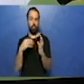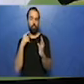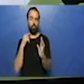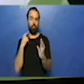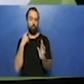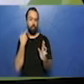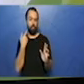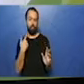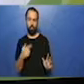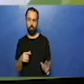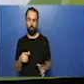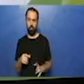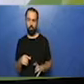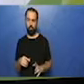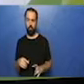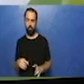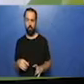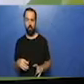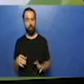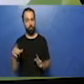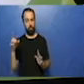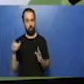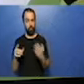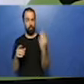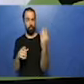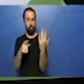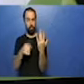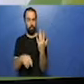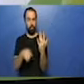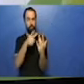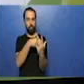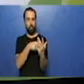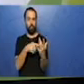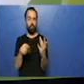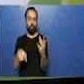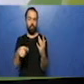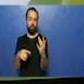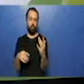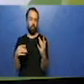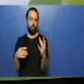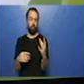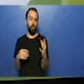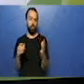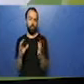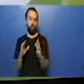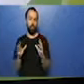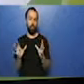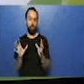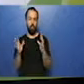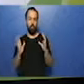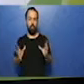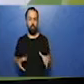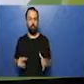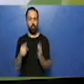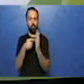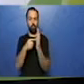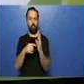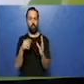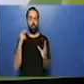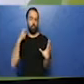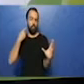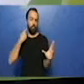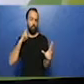outro modelo de filtro, né, mostrando um filtro limpo e um filtro sujo, né, só para a gente perceber a quantidade de